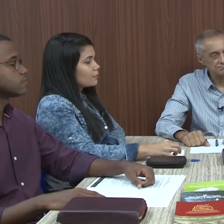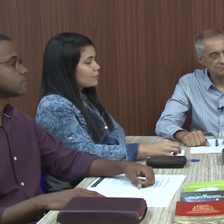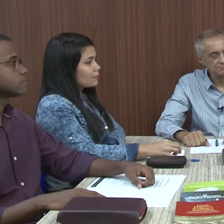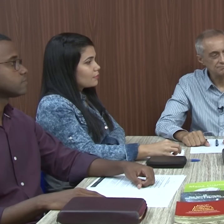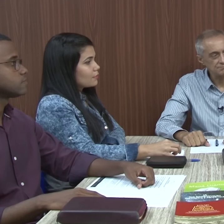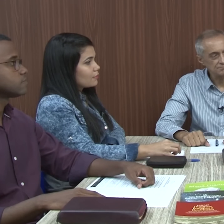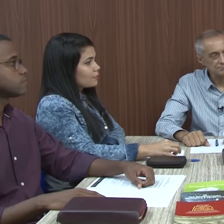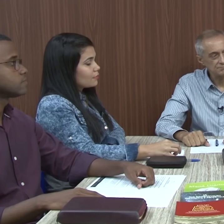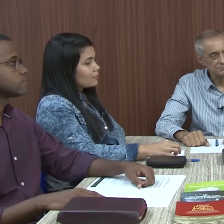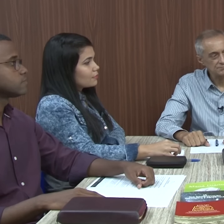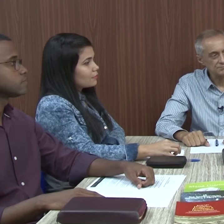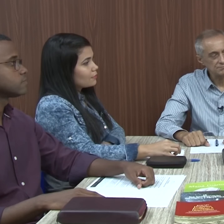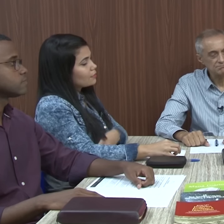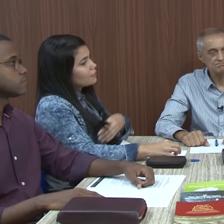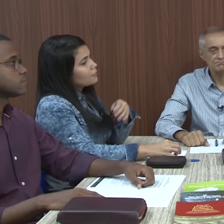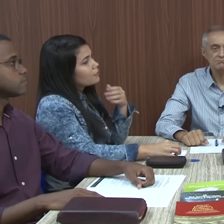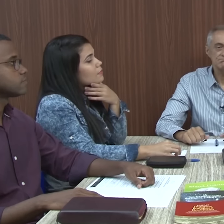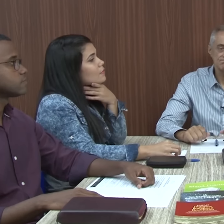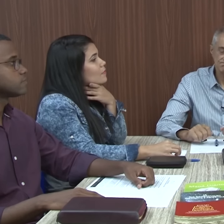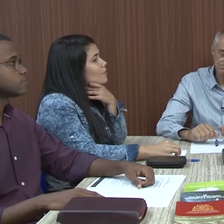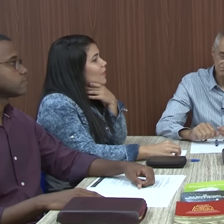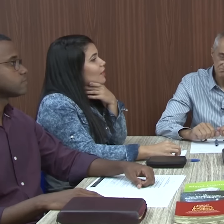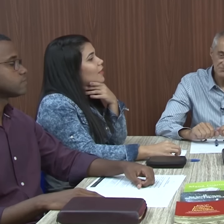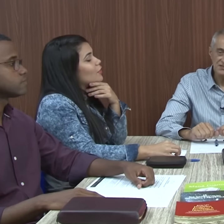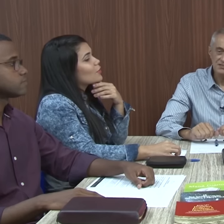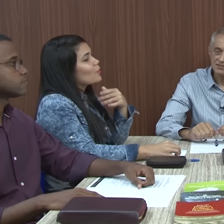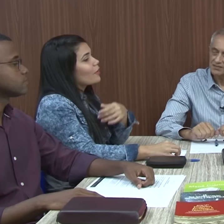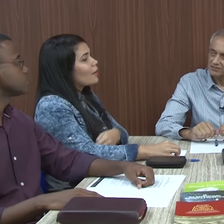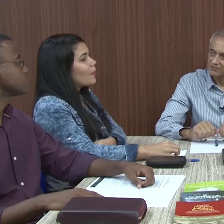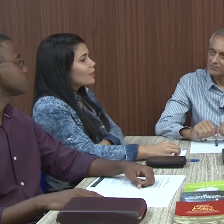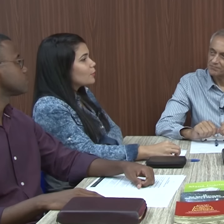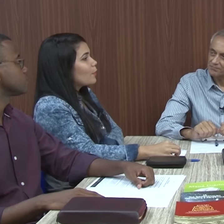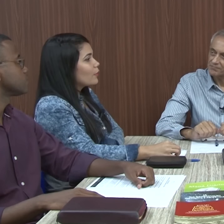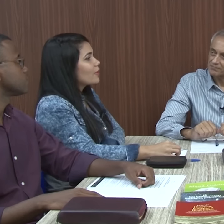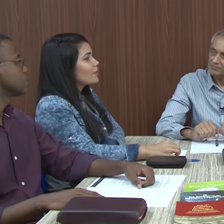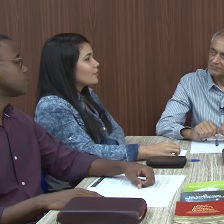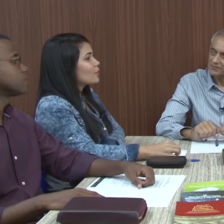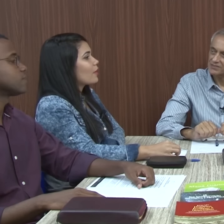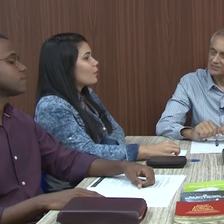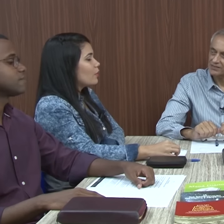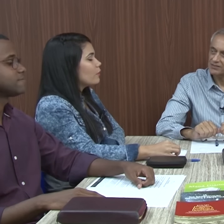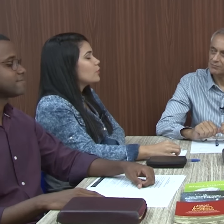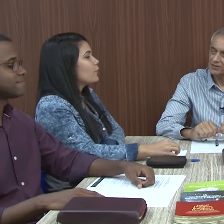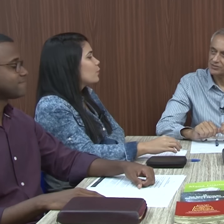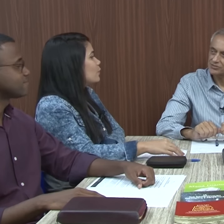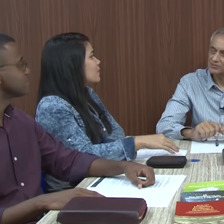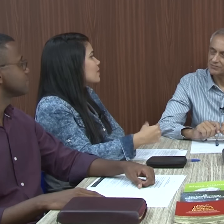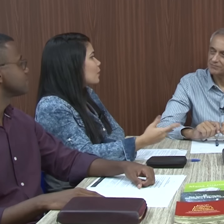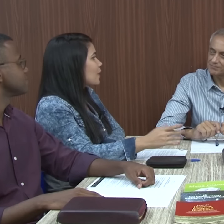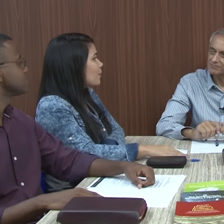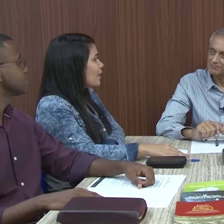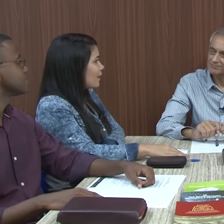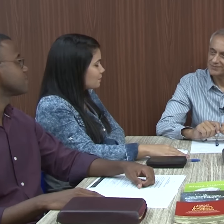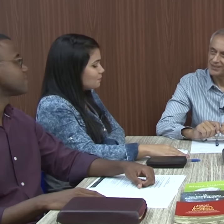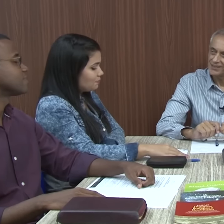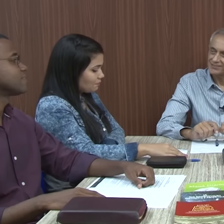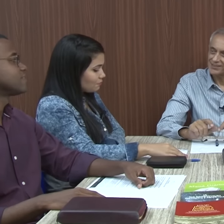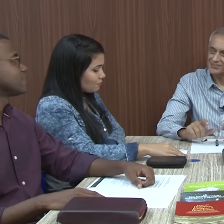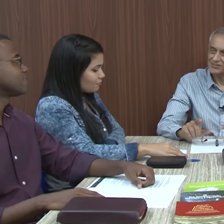Ela considera a caminhada árdua demais para ela. A igreja que só quer a parte boa, né? Isso, Só quer colher os exatamente. frutos e não